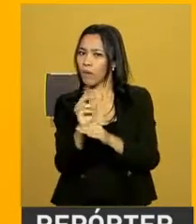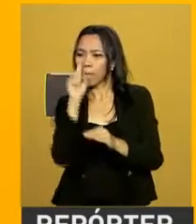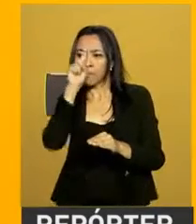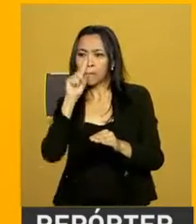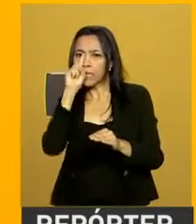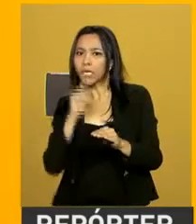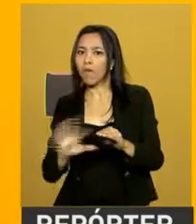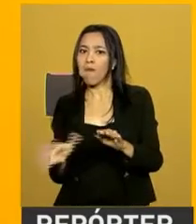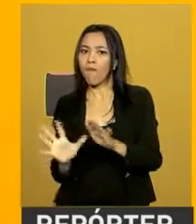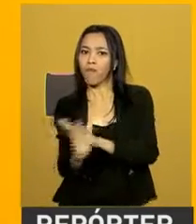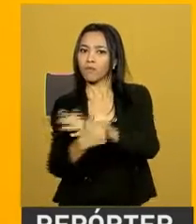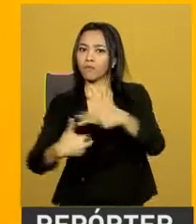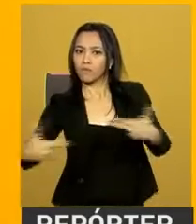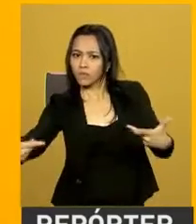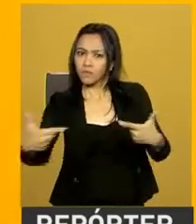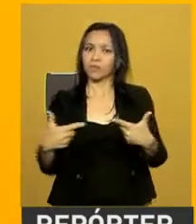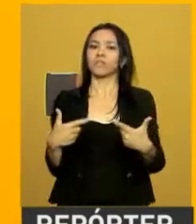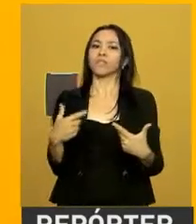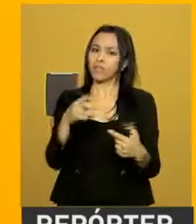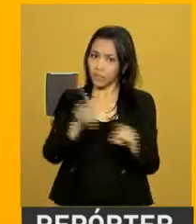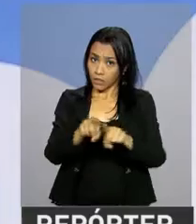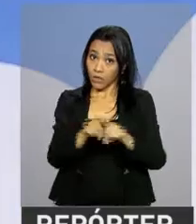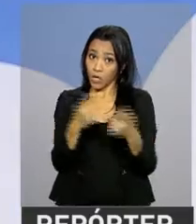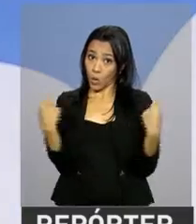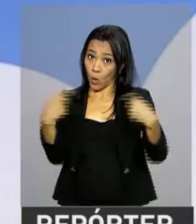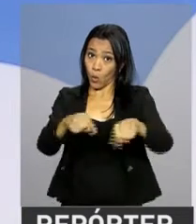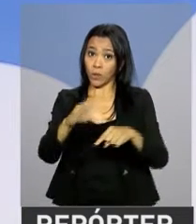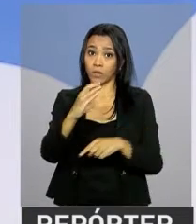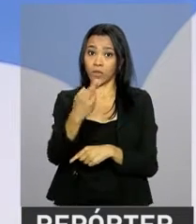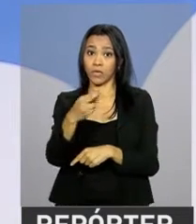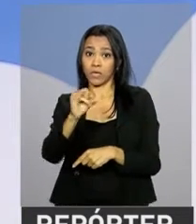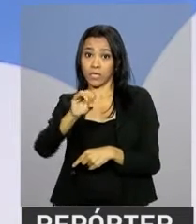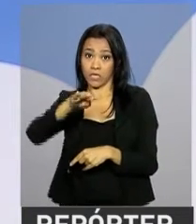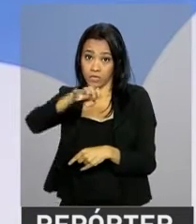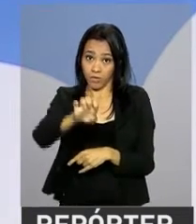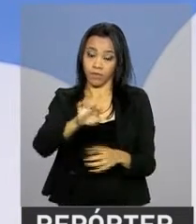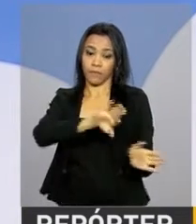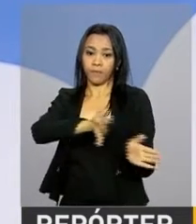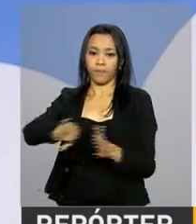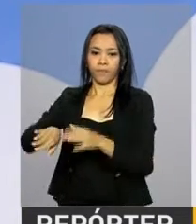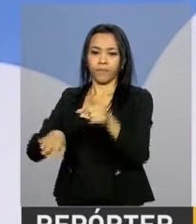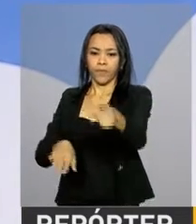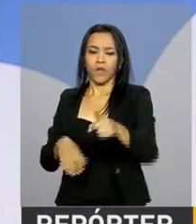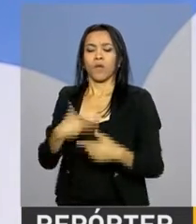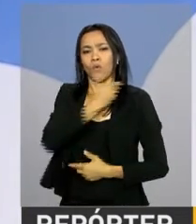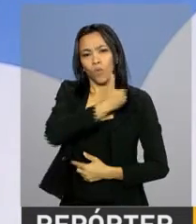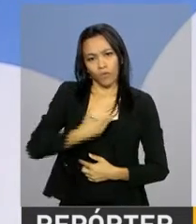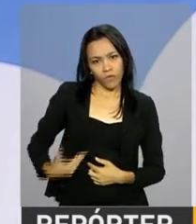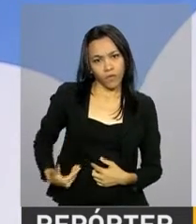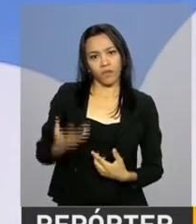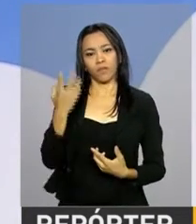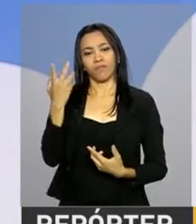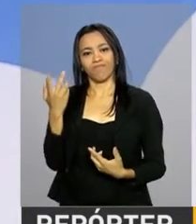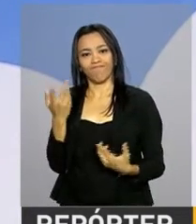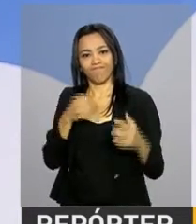online e combate a crimes cibernéticos governo digitam ea prestação dos serviços digitais